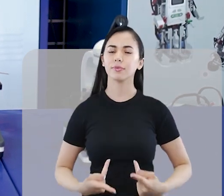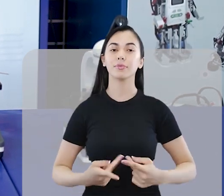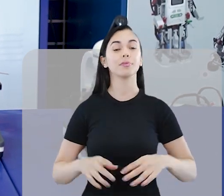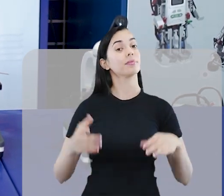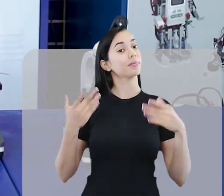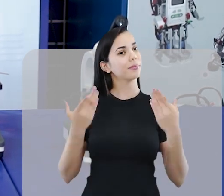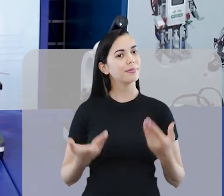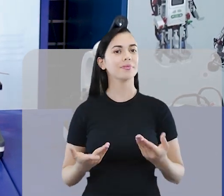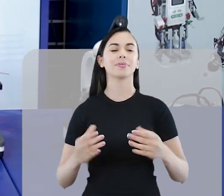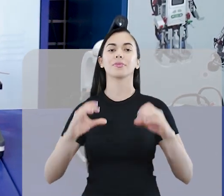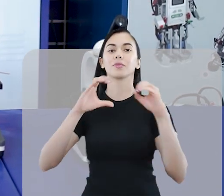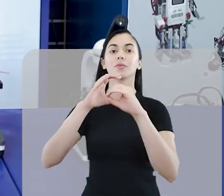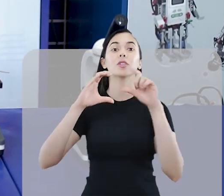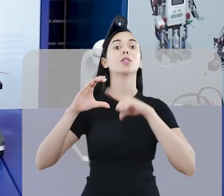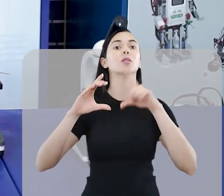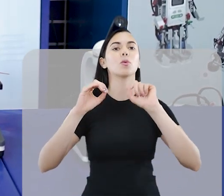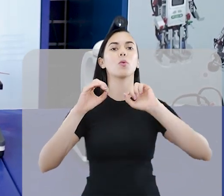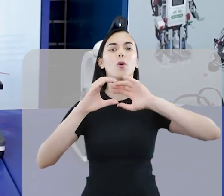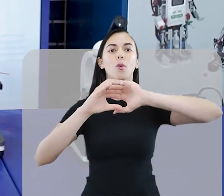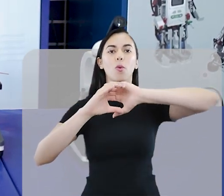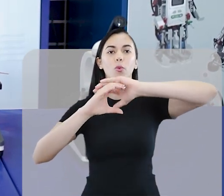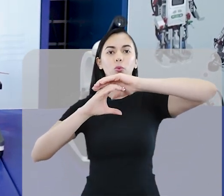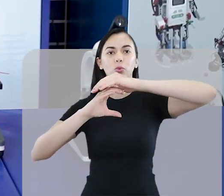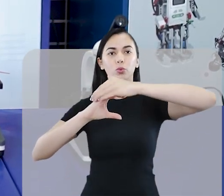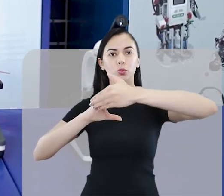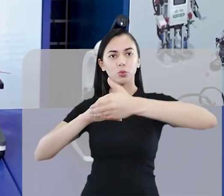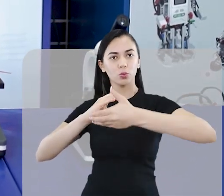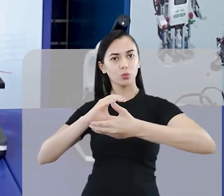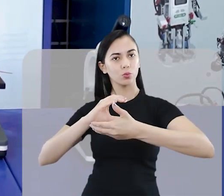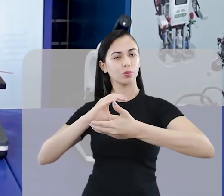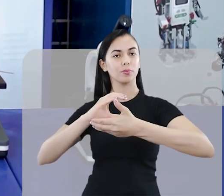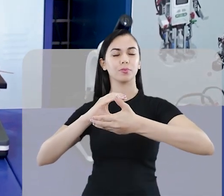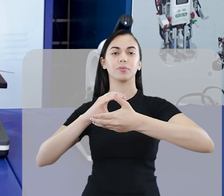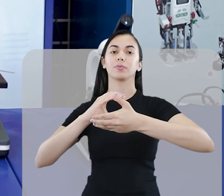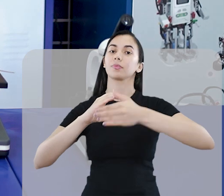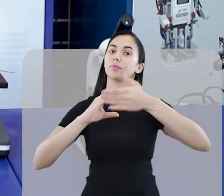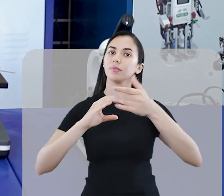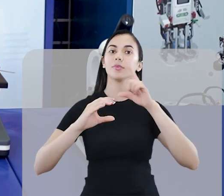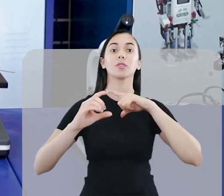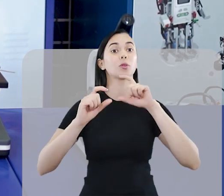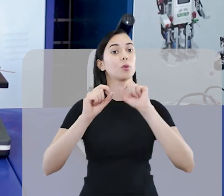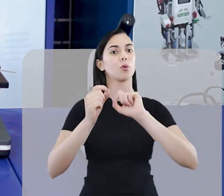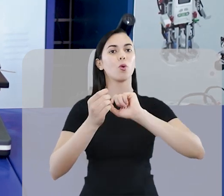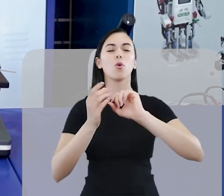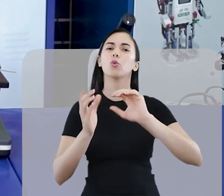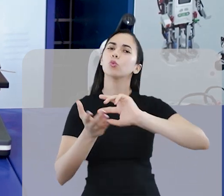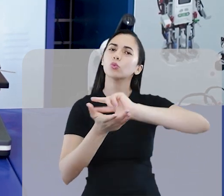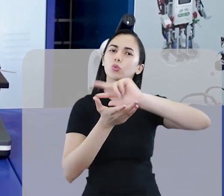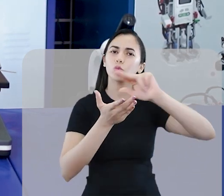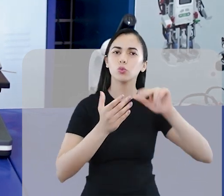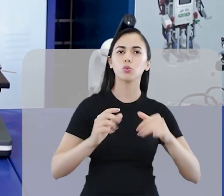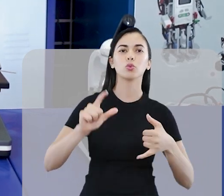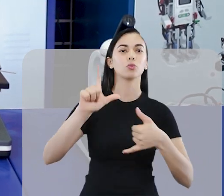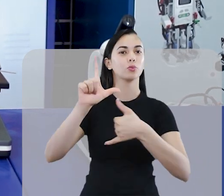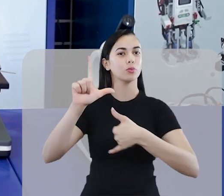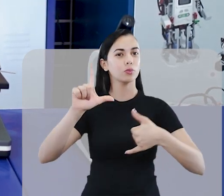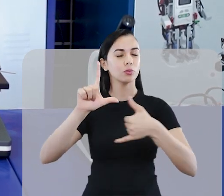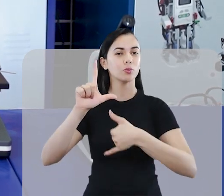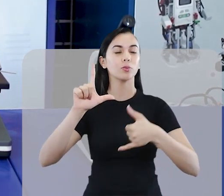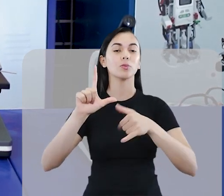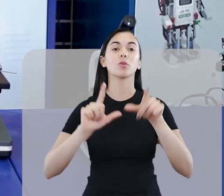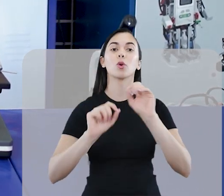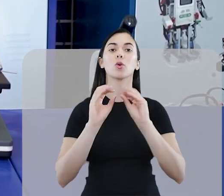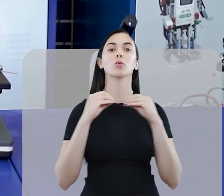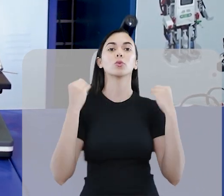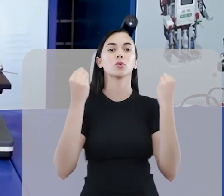A célula é composta por membrana plasmática. Essa membrana, feita de fosfolipídios, acaba selecionando tudo que